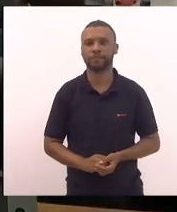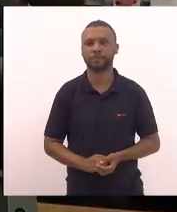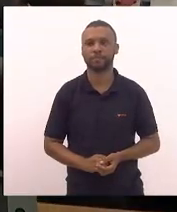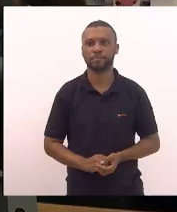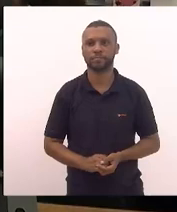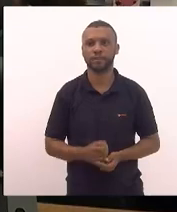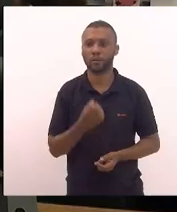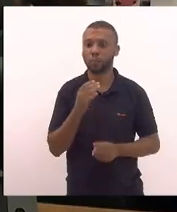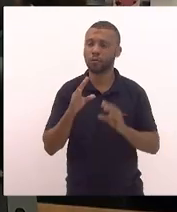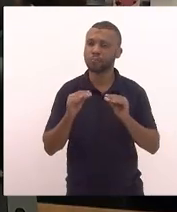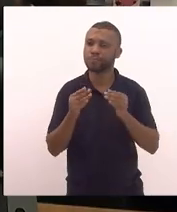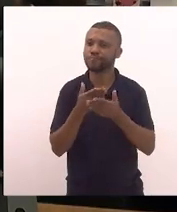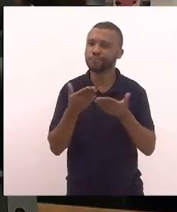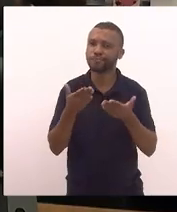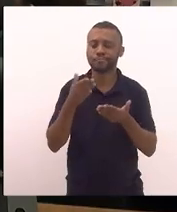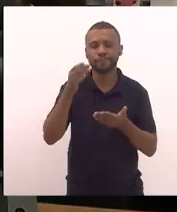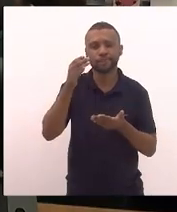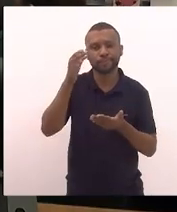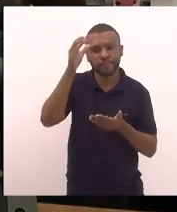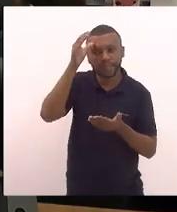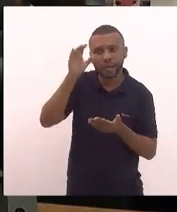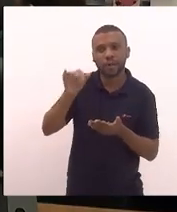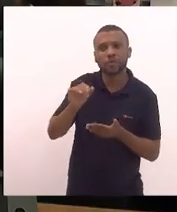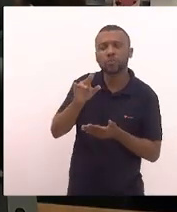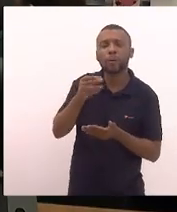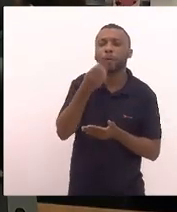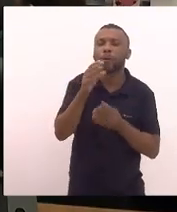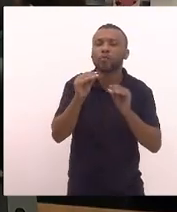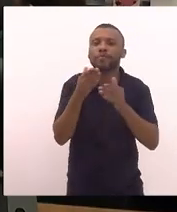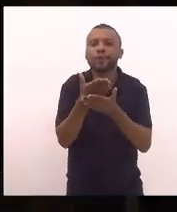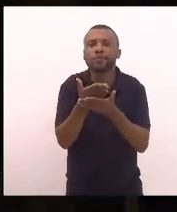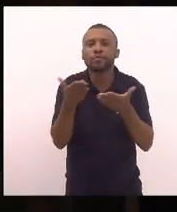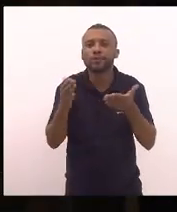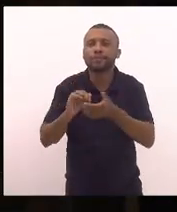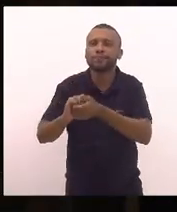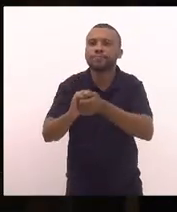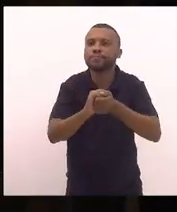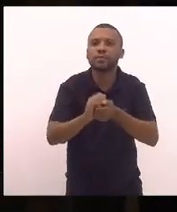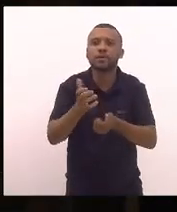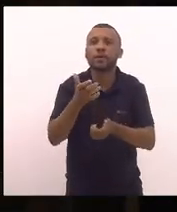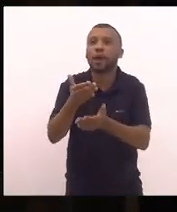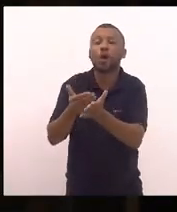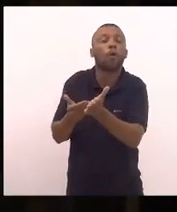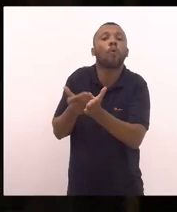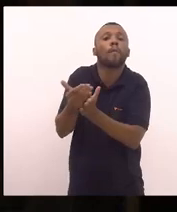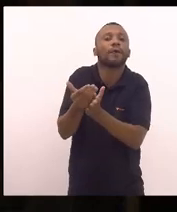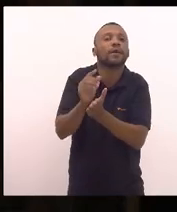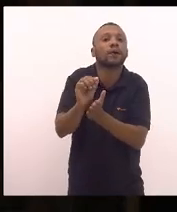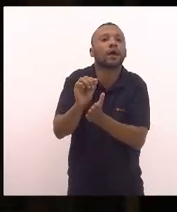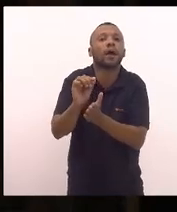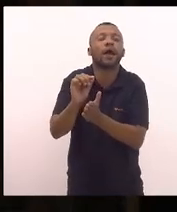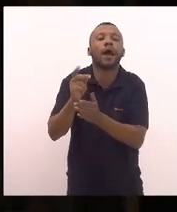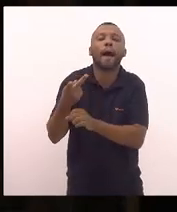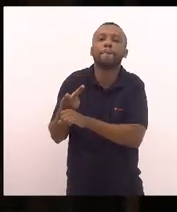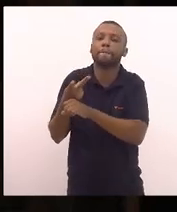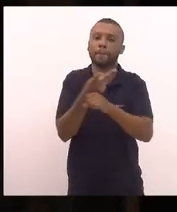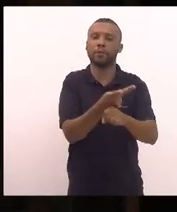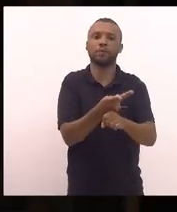Boa noite, deputada Tia Ju. A todos e todas, gostaria de começar as